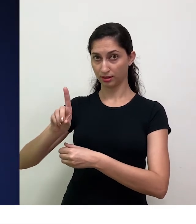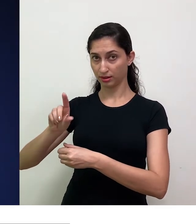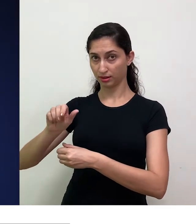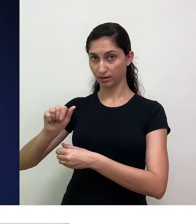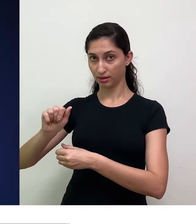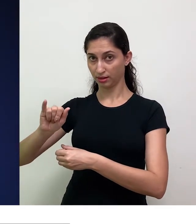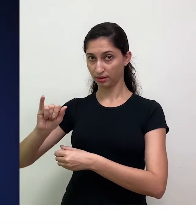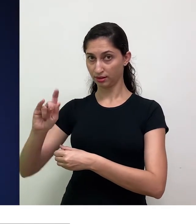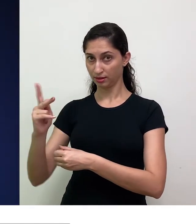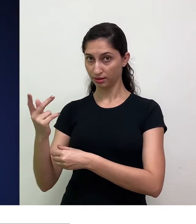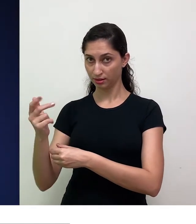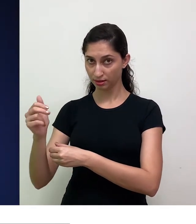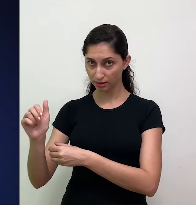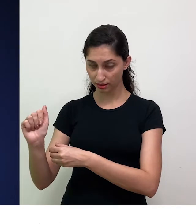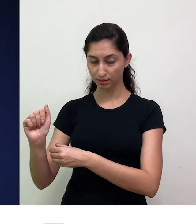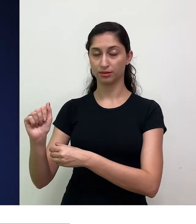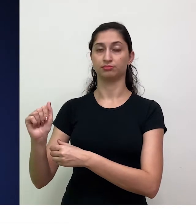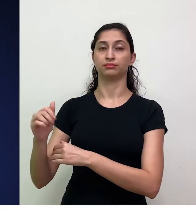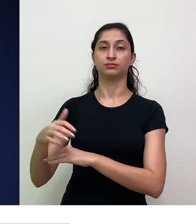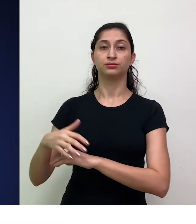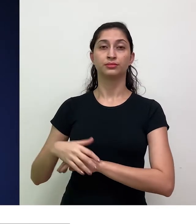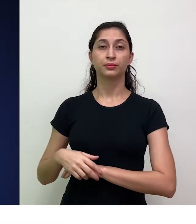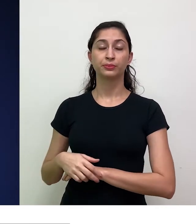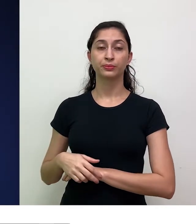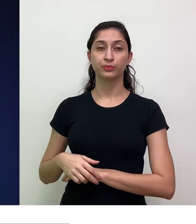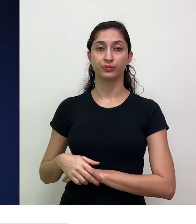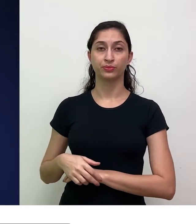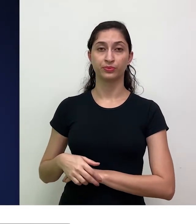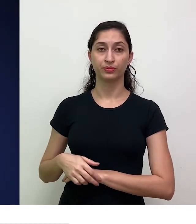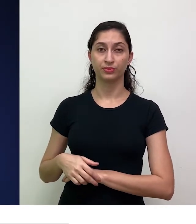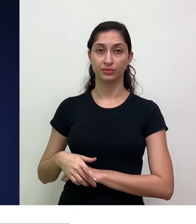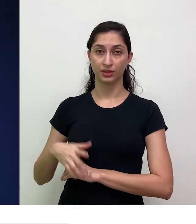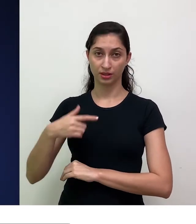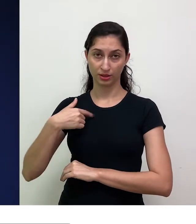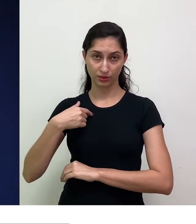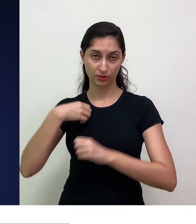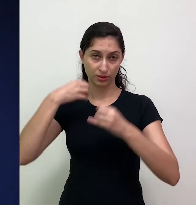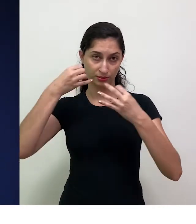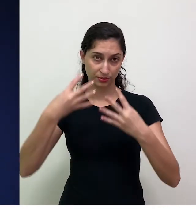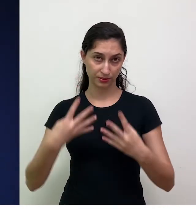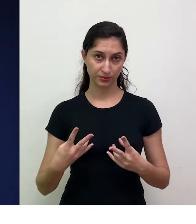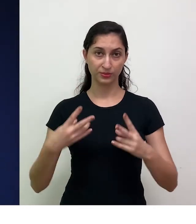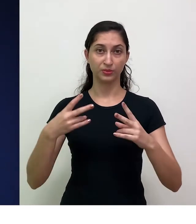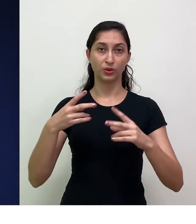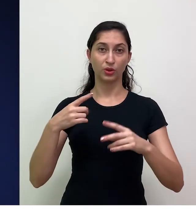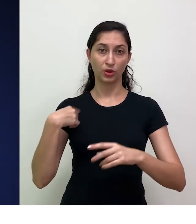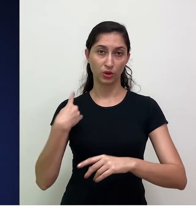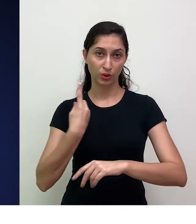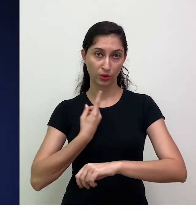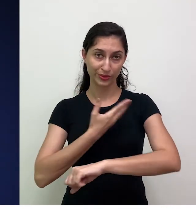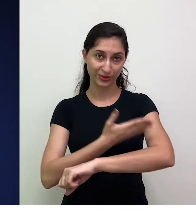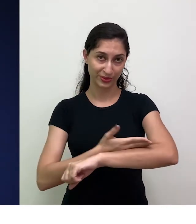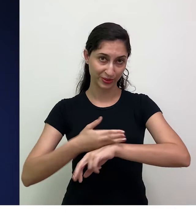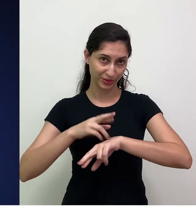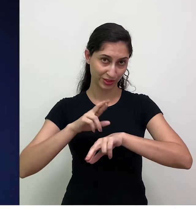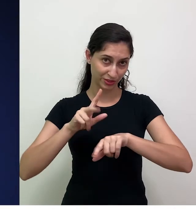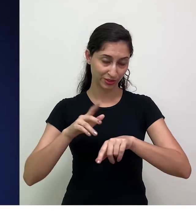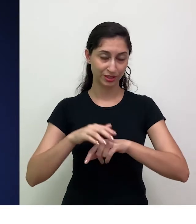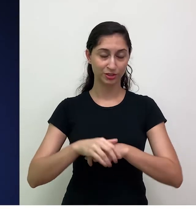Eu vou falar um pouco, né, sobre o nosso costume diferente. Aí eu estou convidando